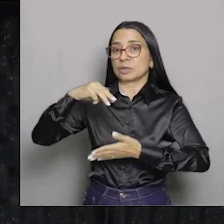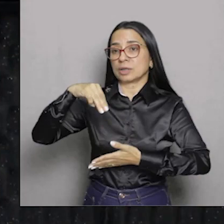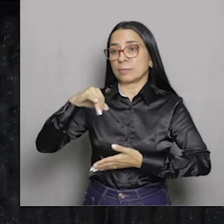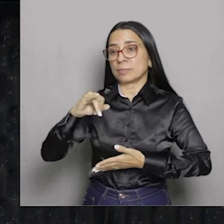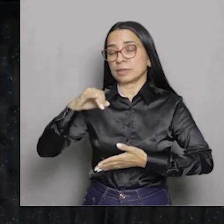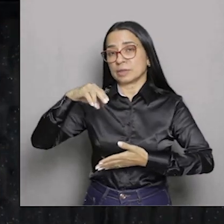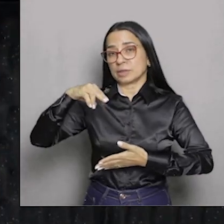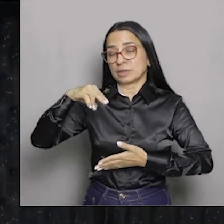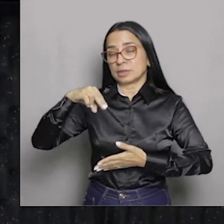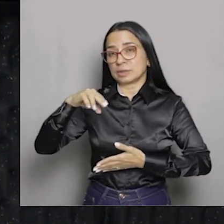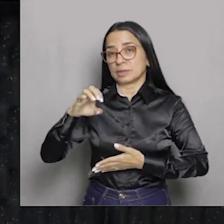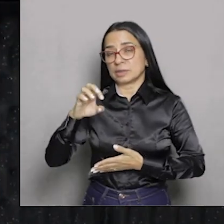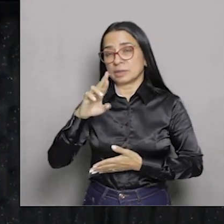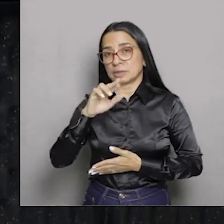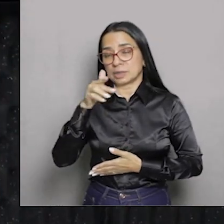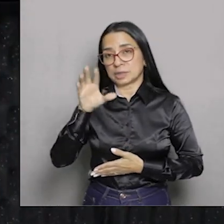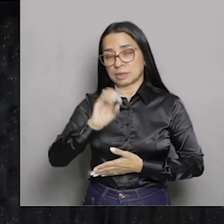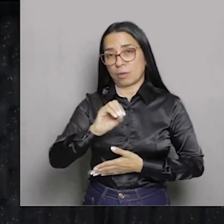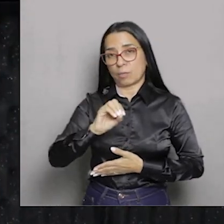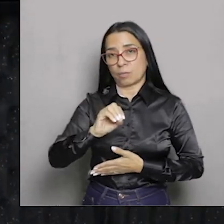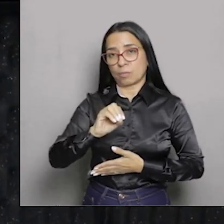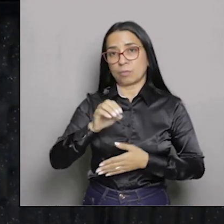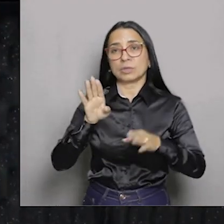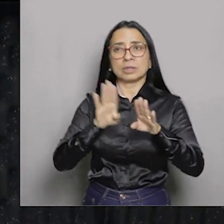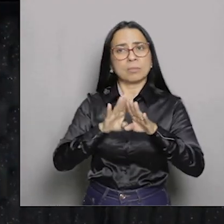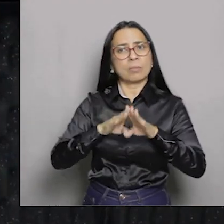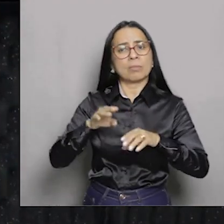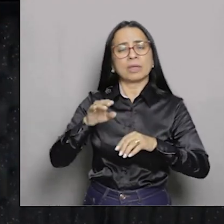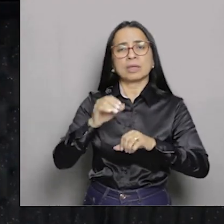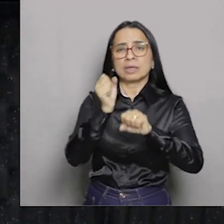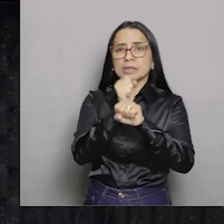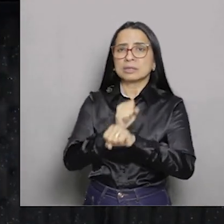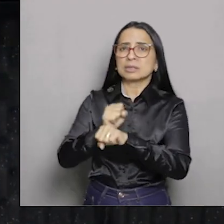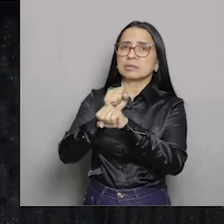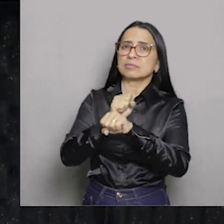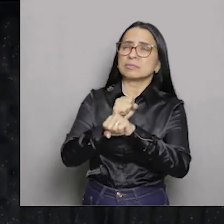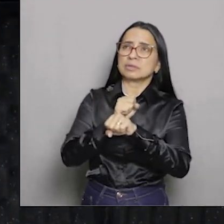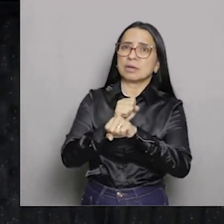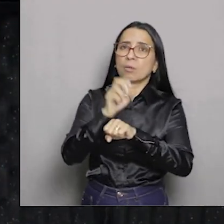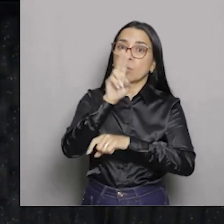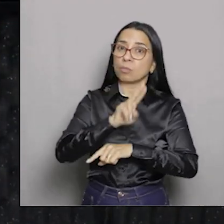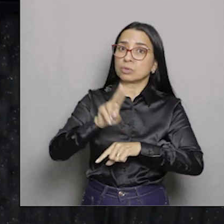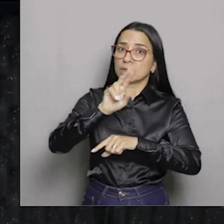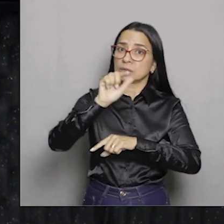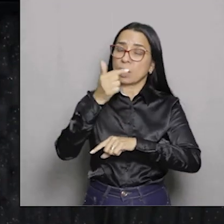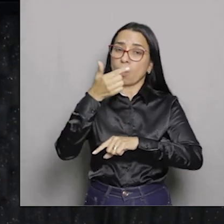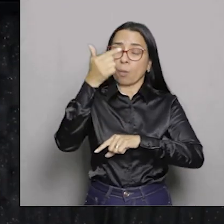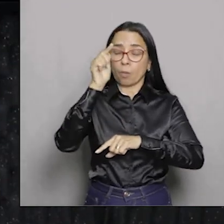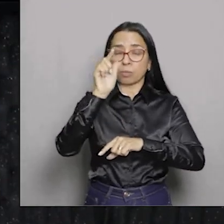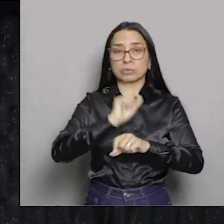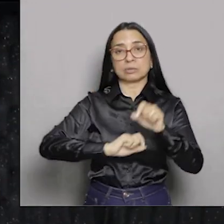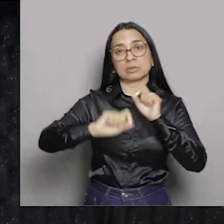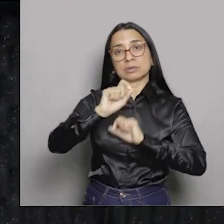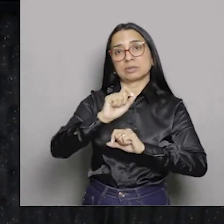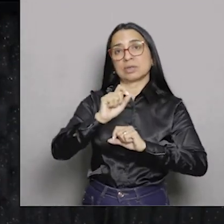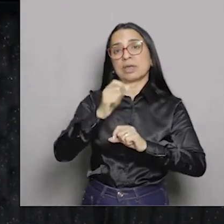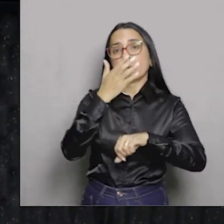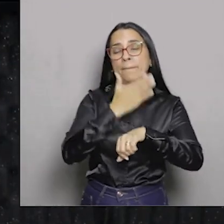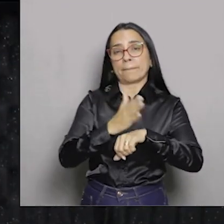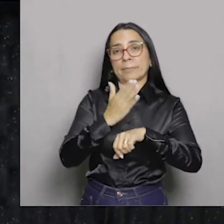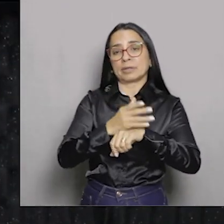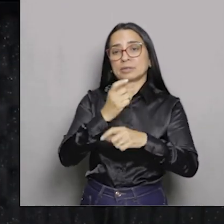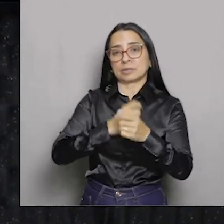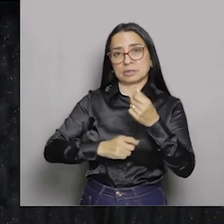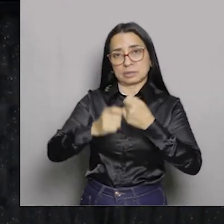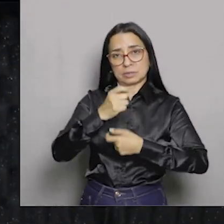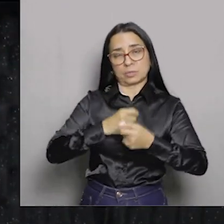é utilizada em outras atividades econômicas. Outras atividades econômicas na colônia também vão absorver o trabalho